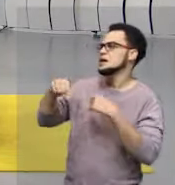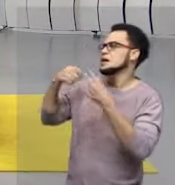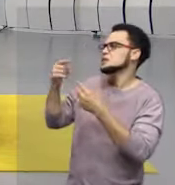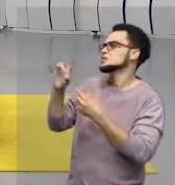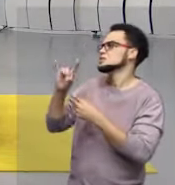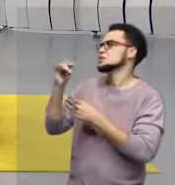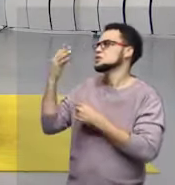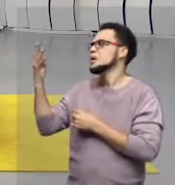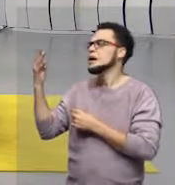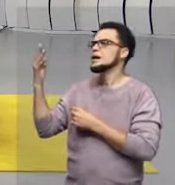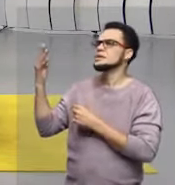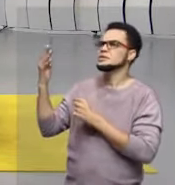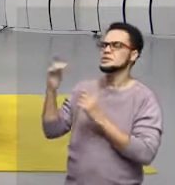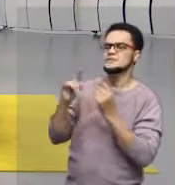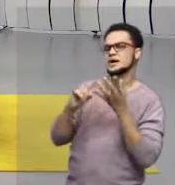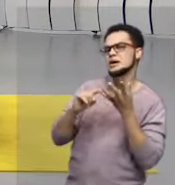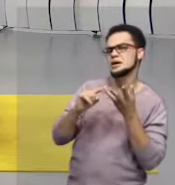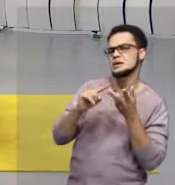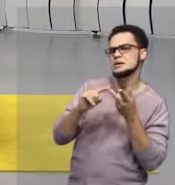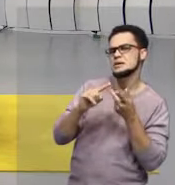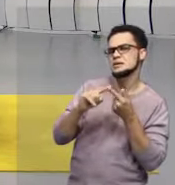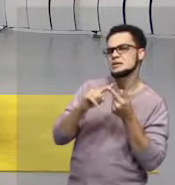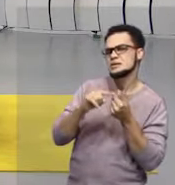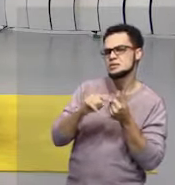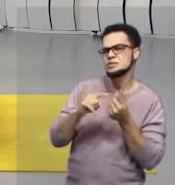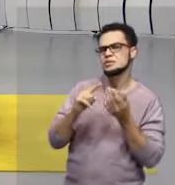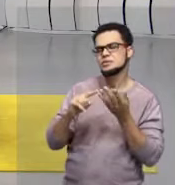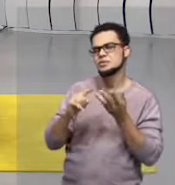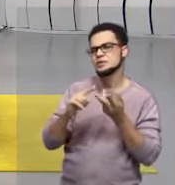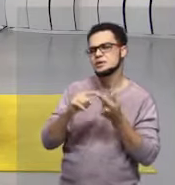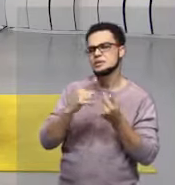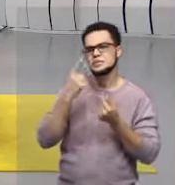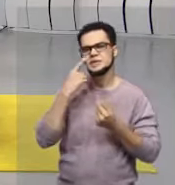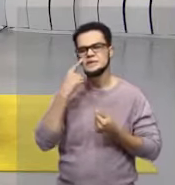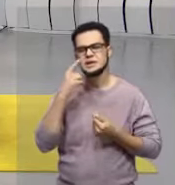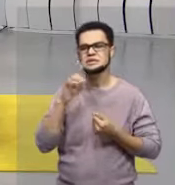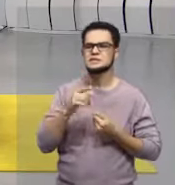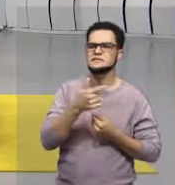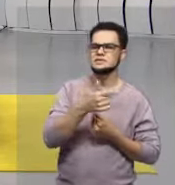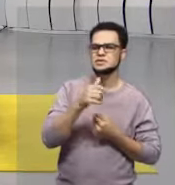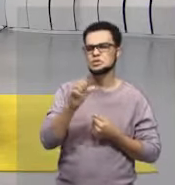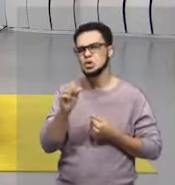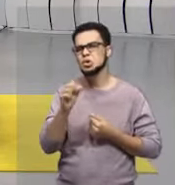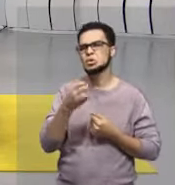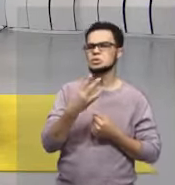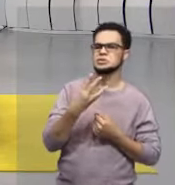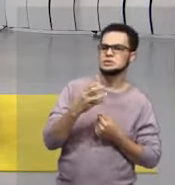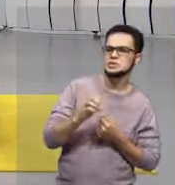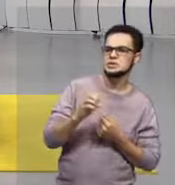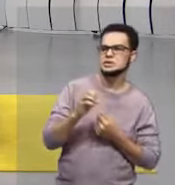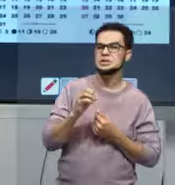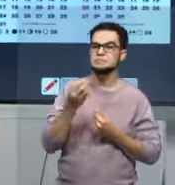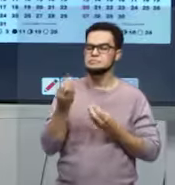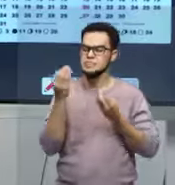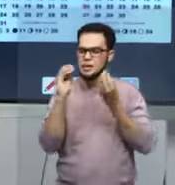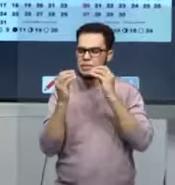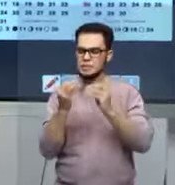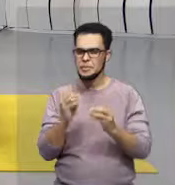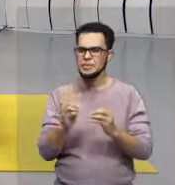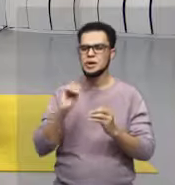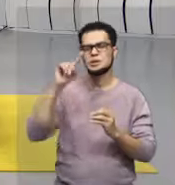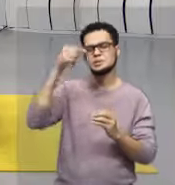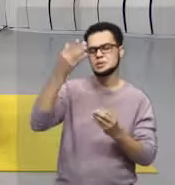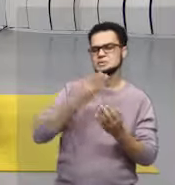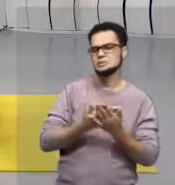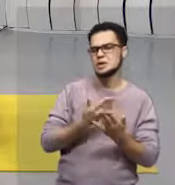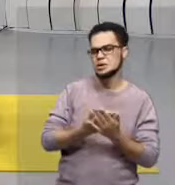vai contar, vai anotando para ver qual que é seu ciclo, de 28, se é de 30. Então, anotem no calendário, não esqueçam, e na próxima